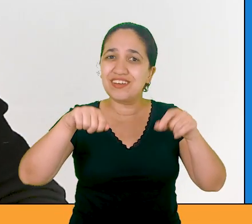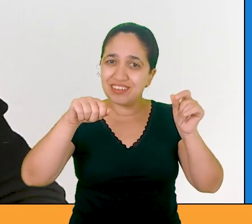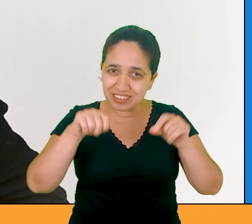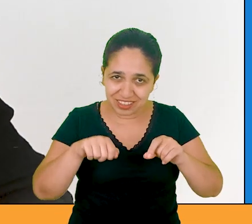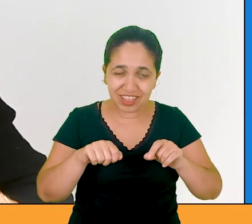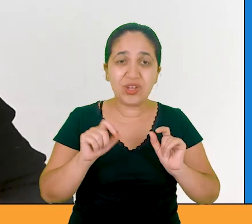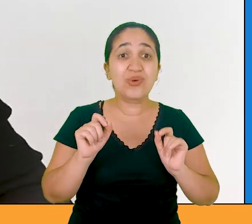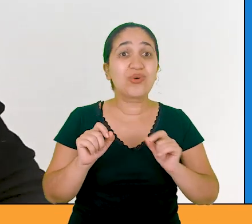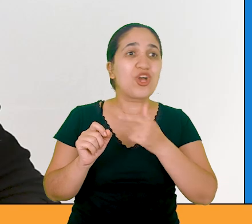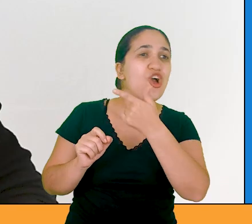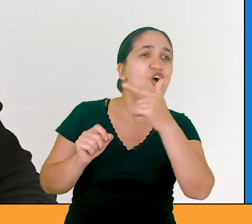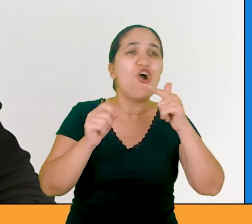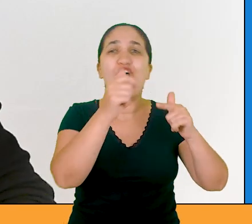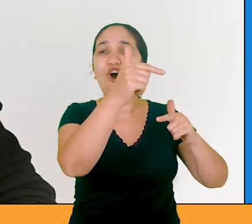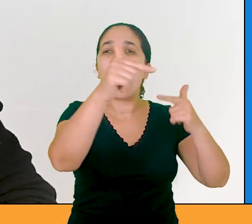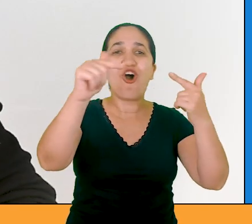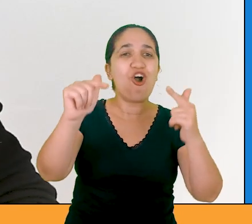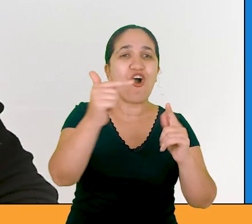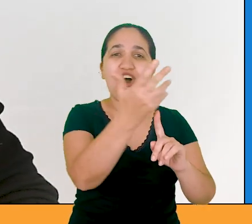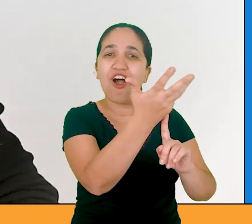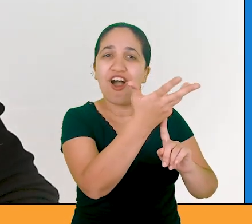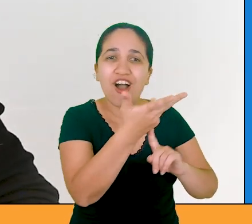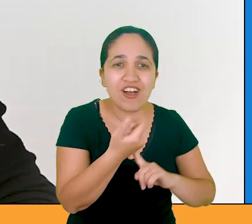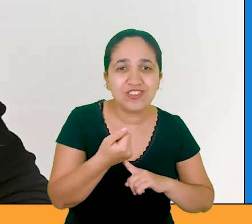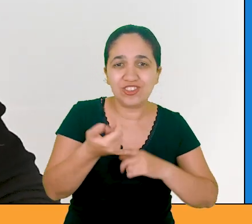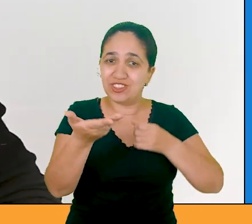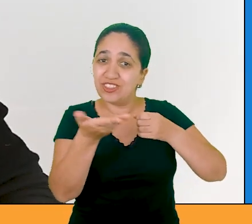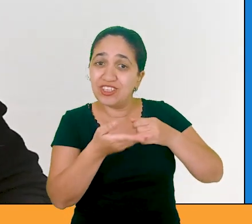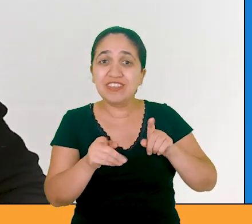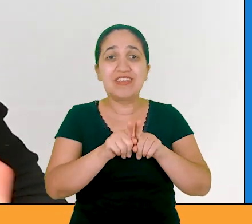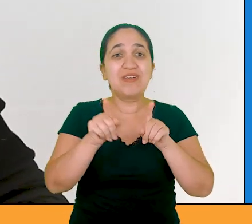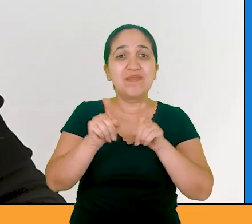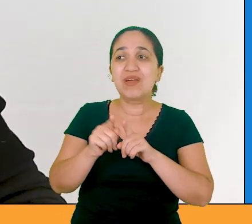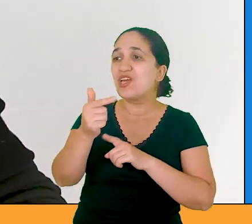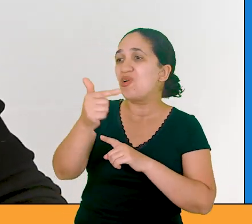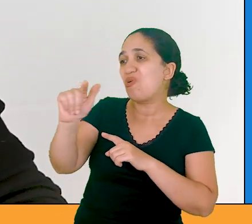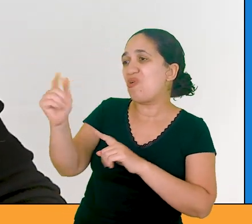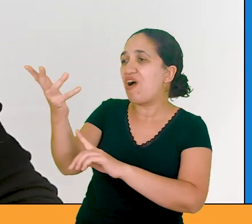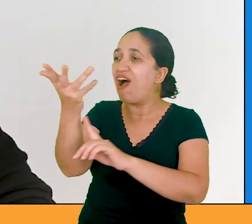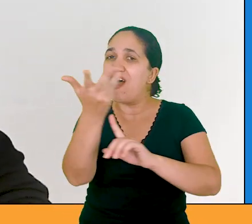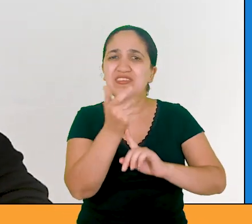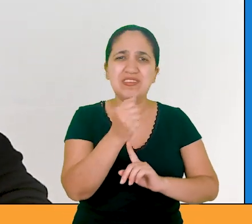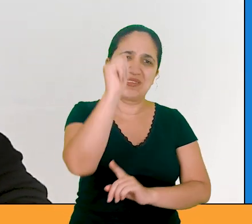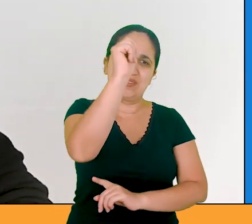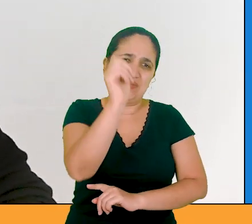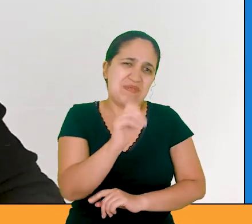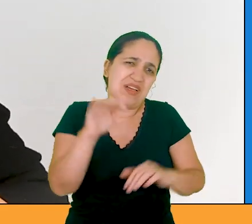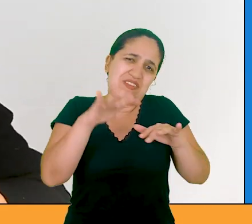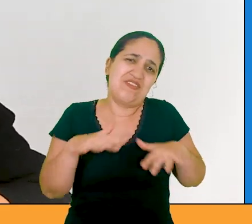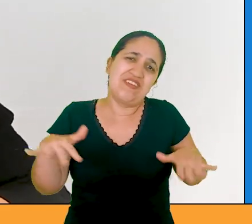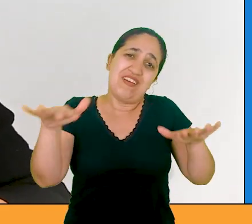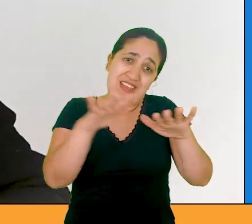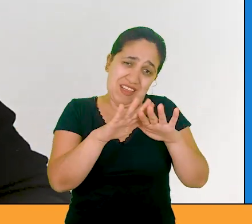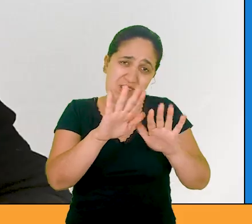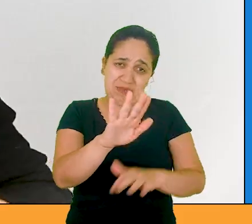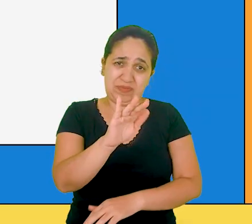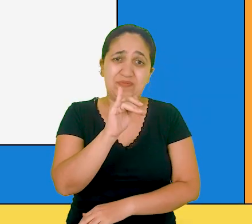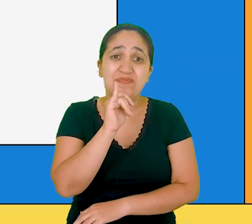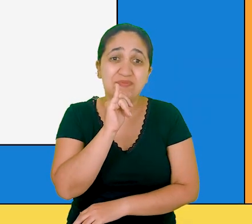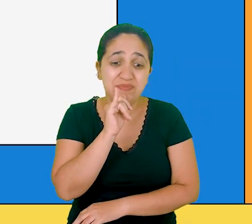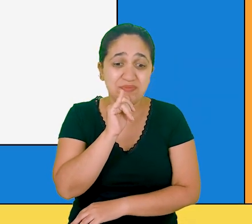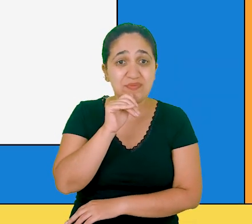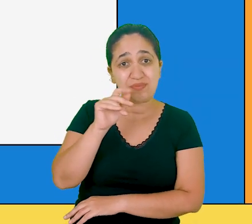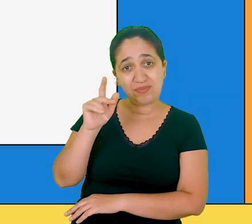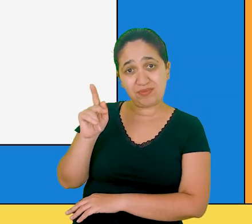Mariana Guimarães com outros artistas contemporâneos, outros artistas brasileiros de uma forma geral. Por exemplo,